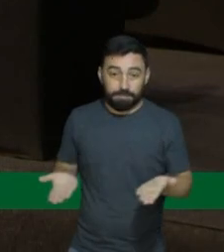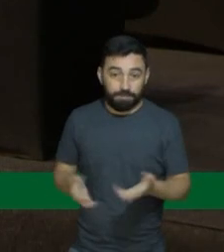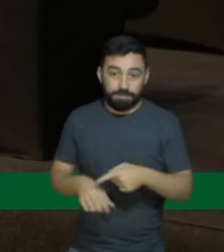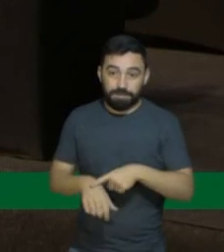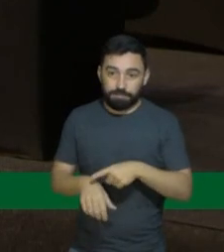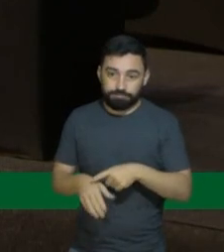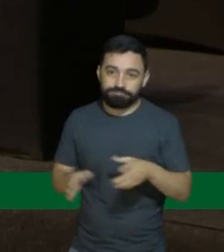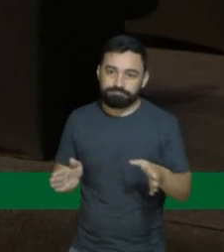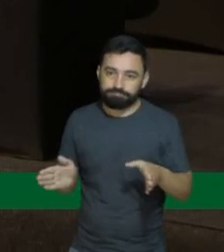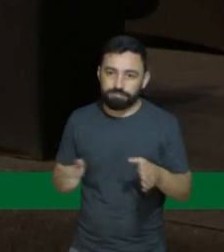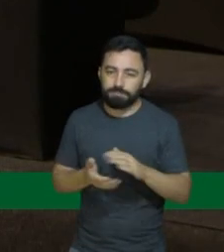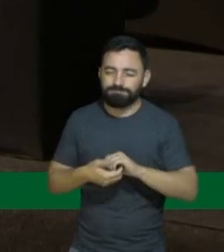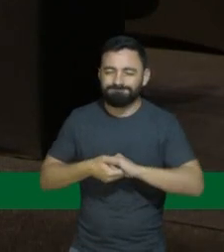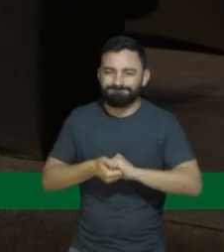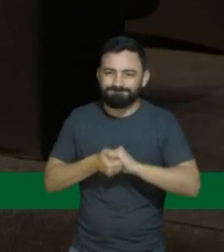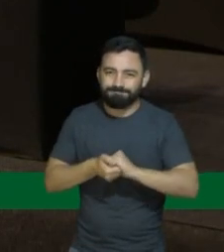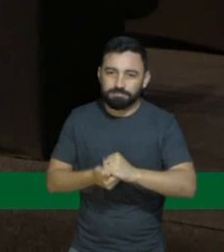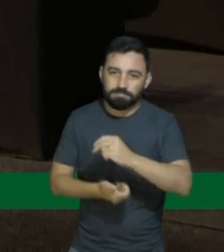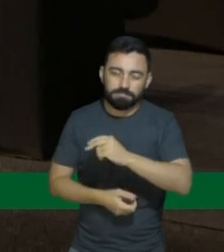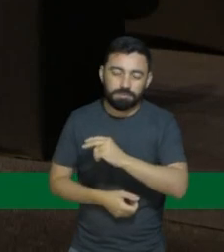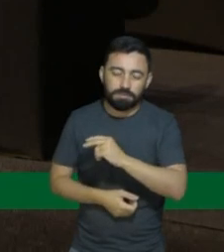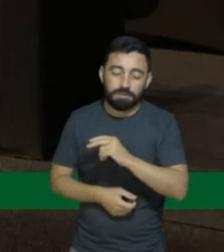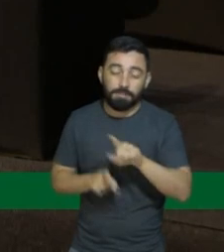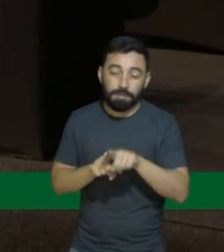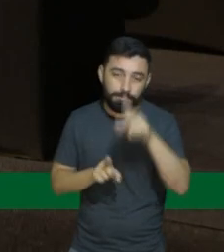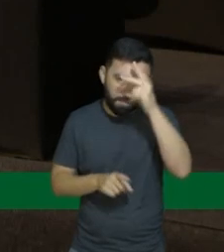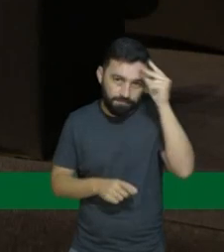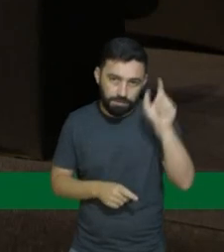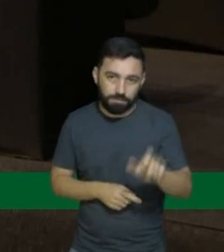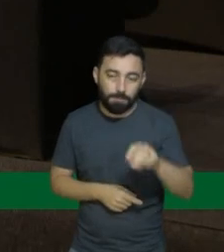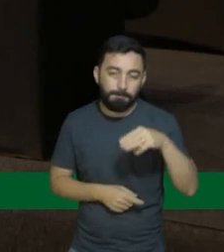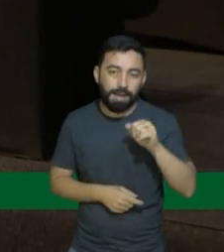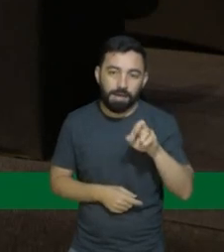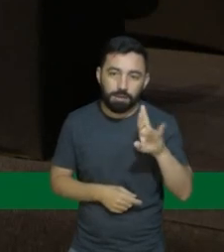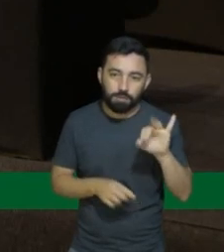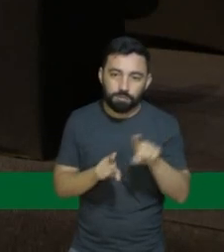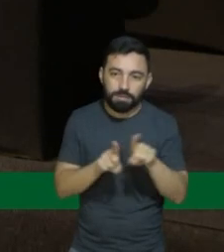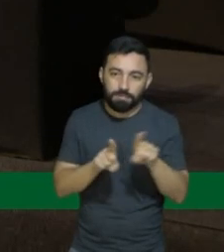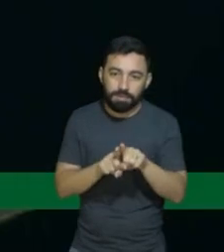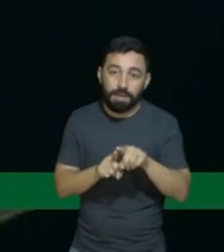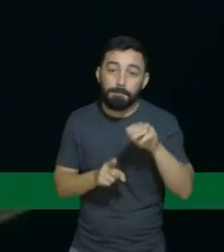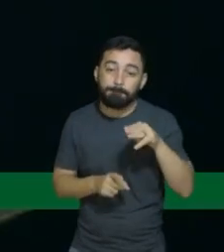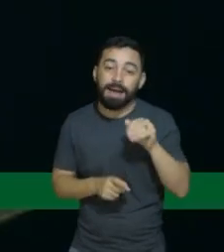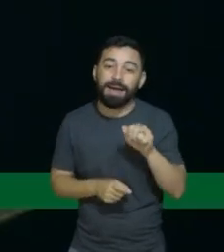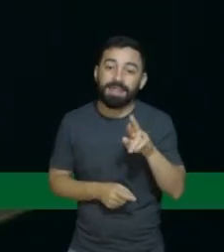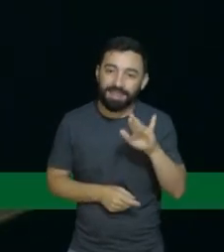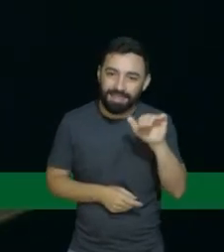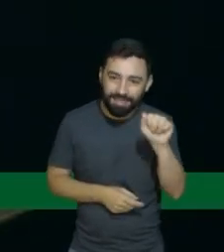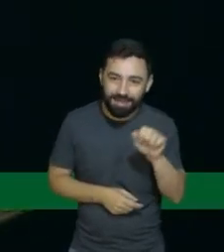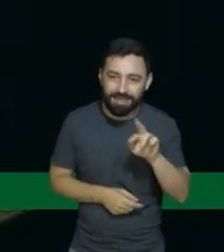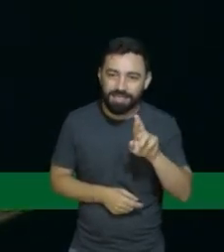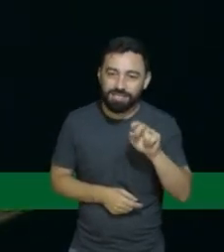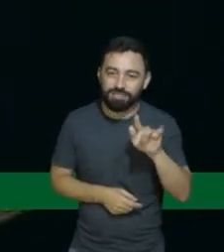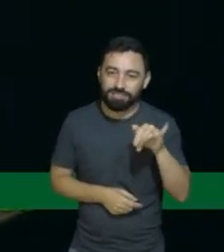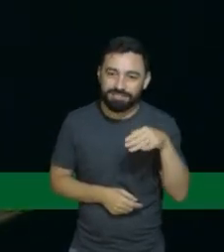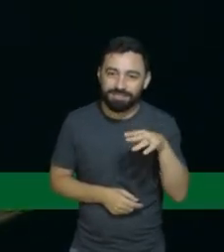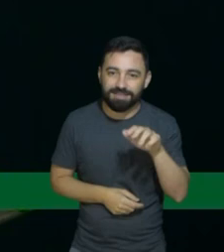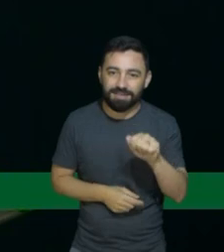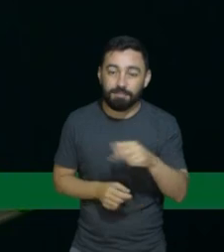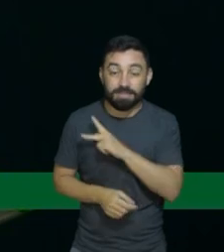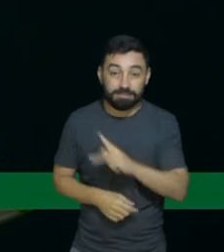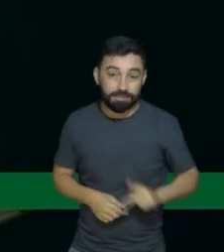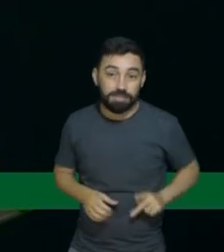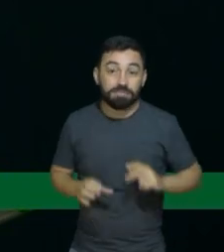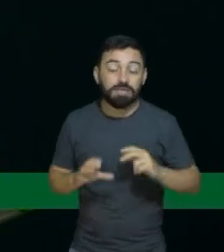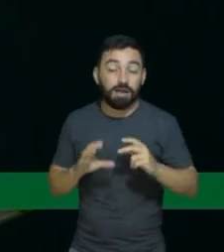cumprimentar aqui Prefeito Mário hedebrant vice-prefeita Maria Regina cumprimentar presidente da Câmara